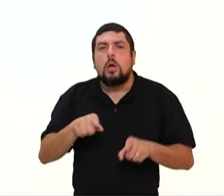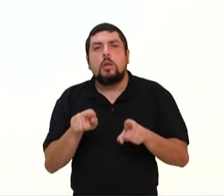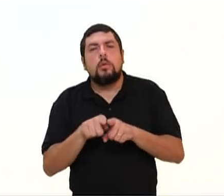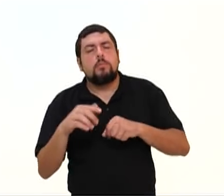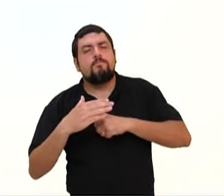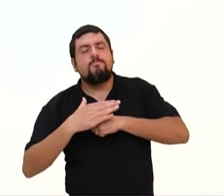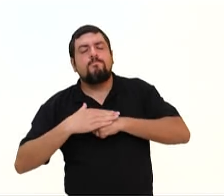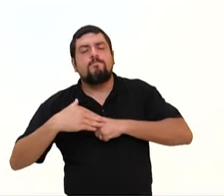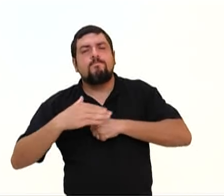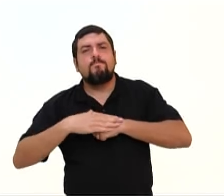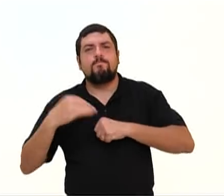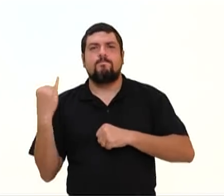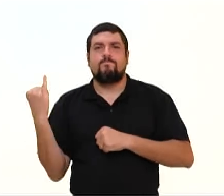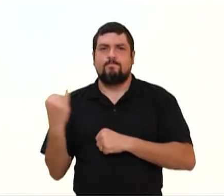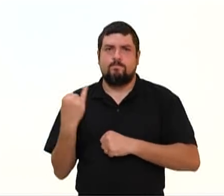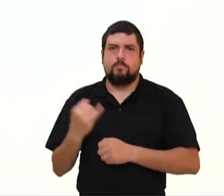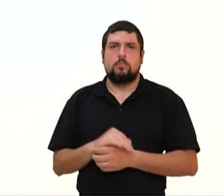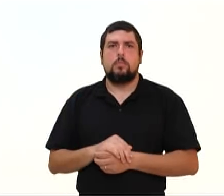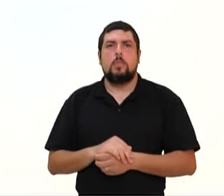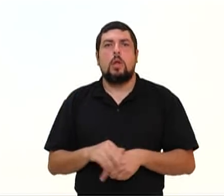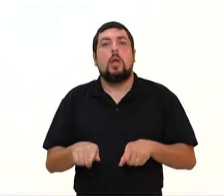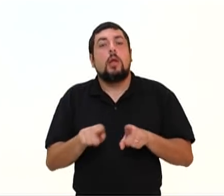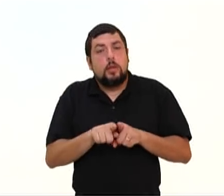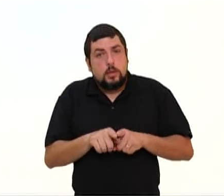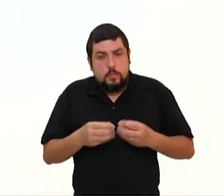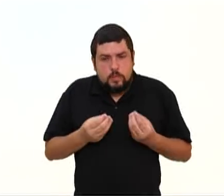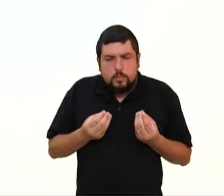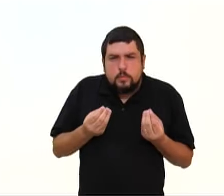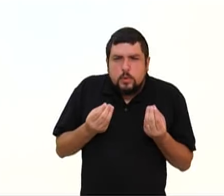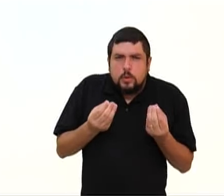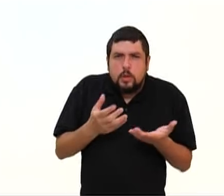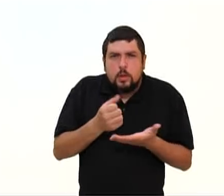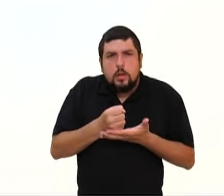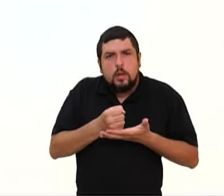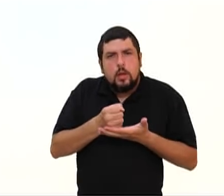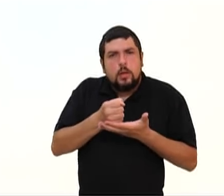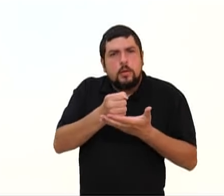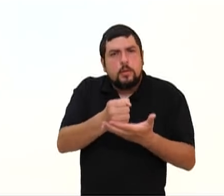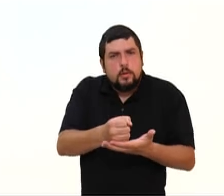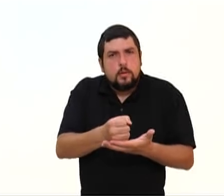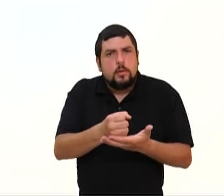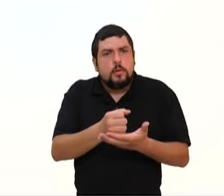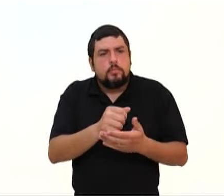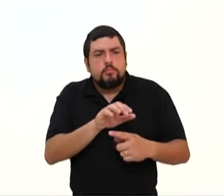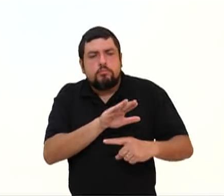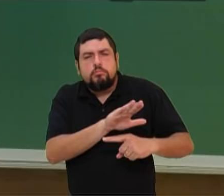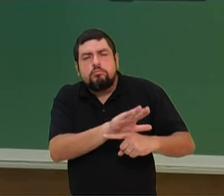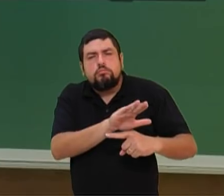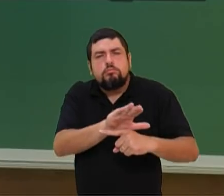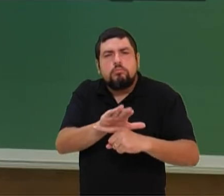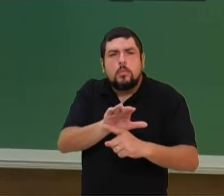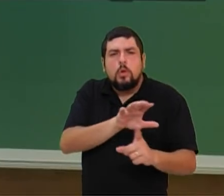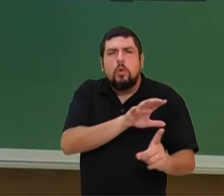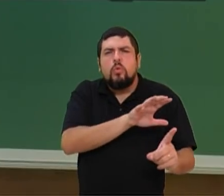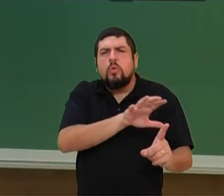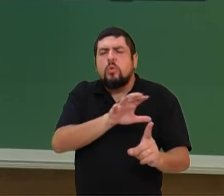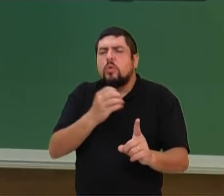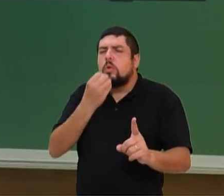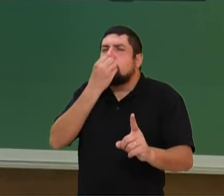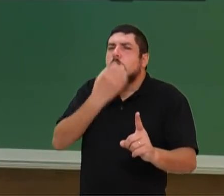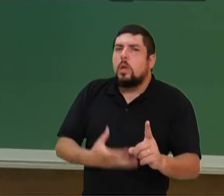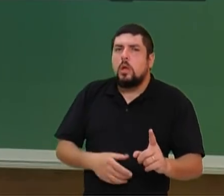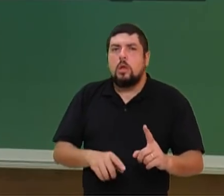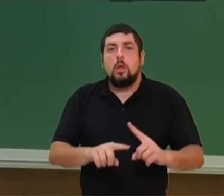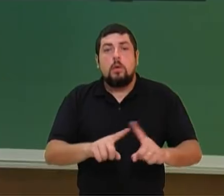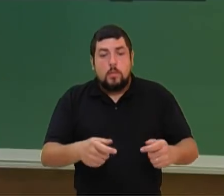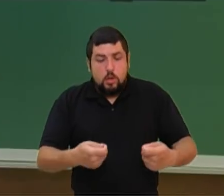importantes. A caridade que fazemos não apenas afeta os outros, mas contribui para enobrecer